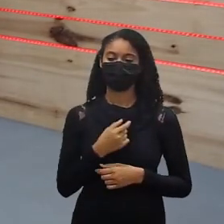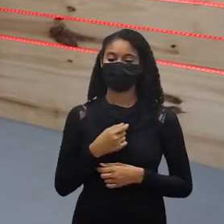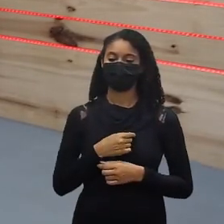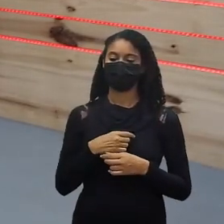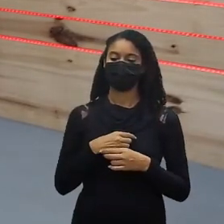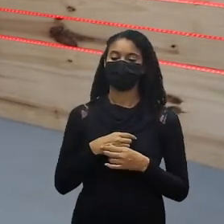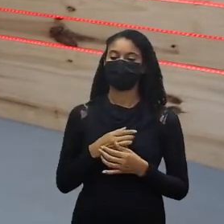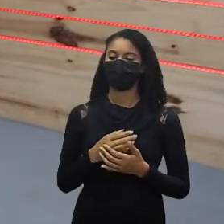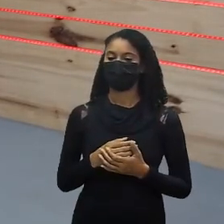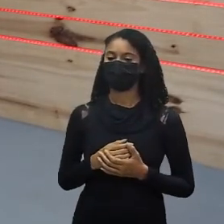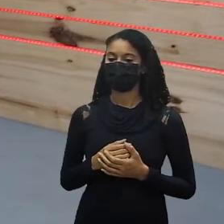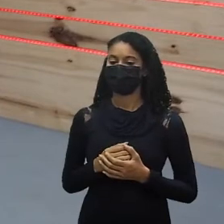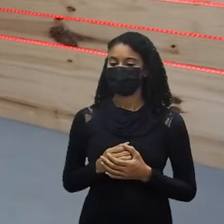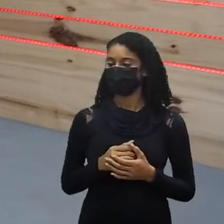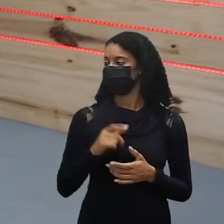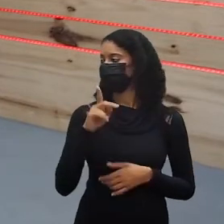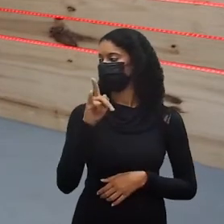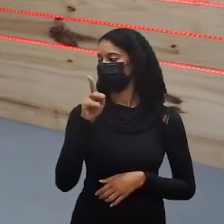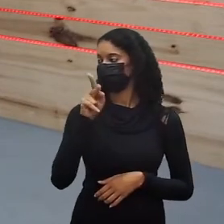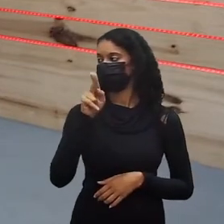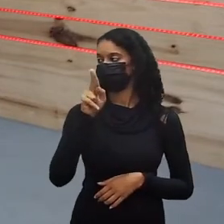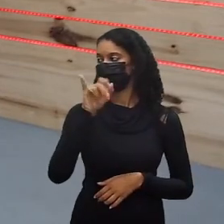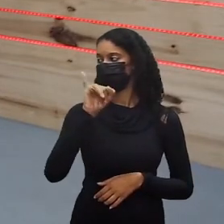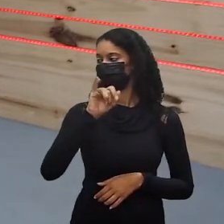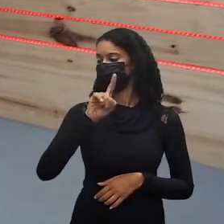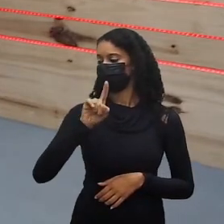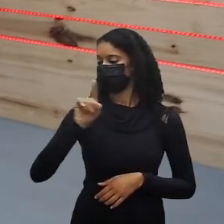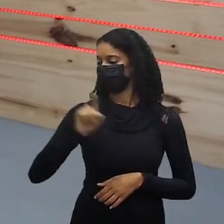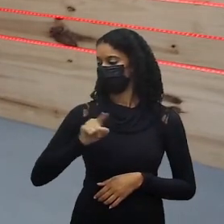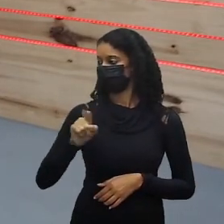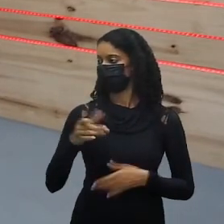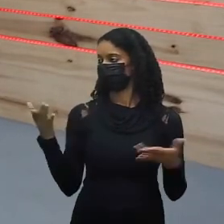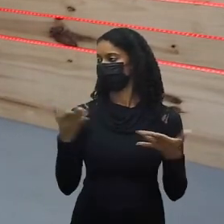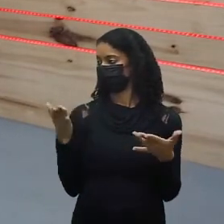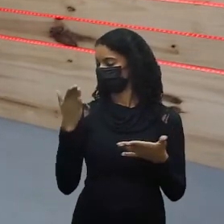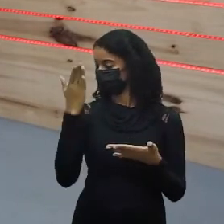Gonzaga. E aqui devemos levar em conta que nesse estudo é